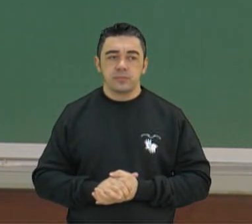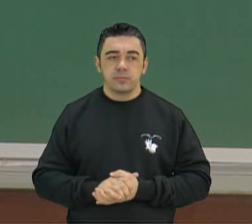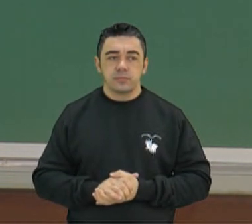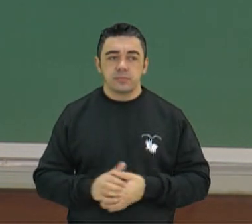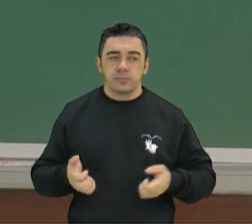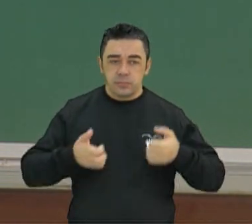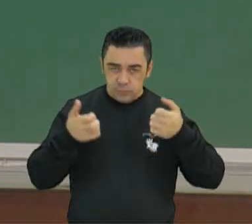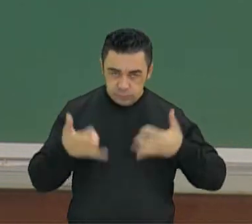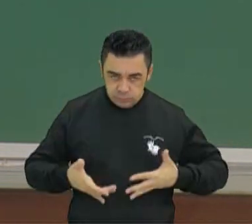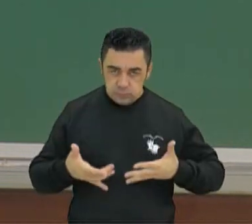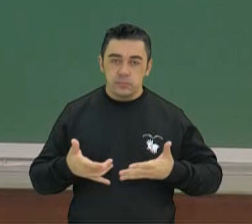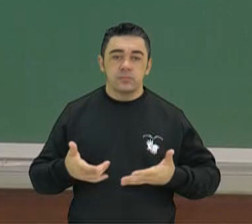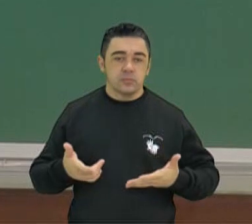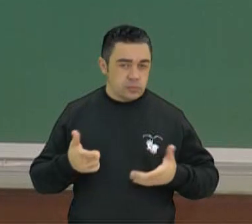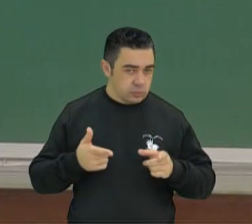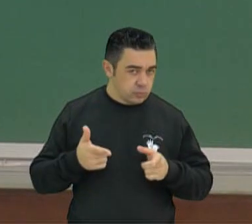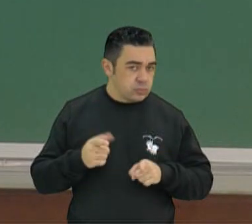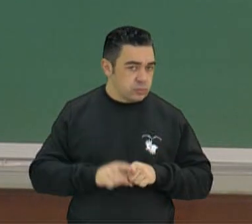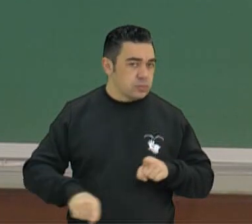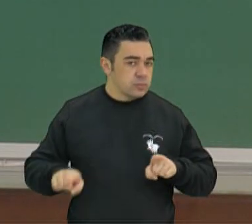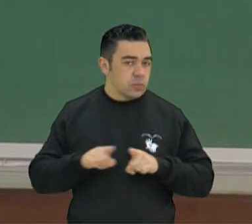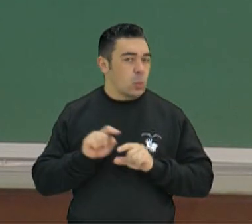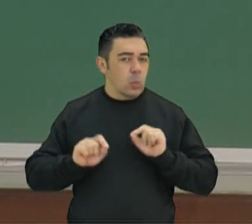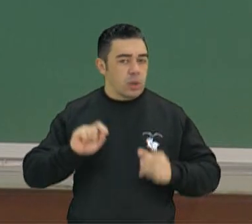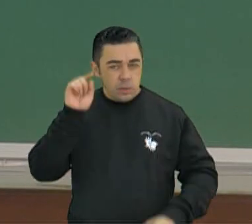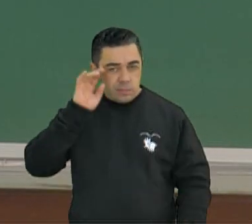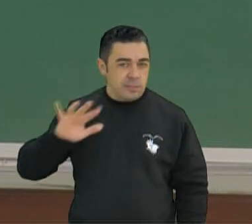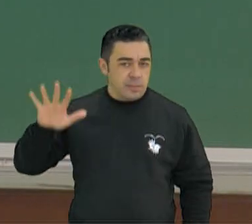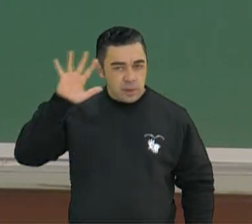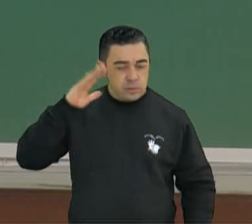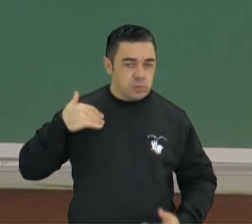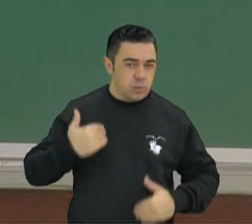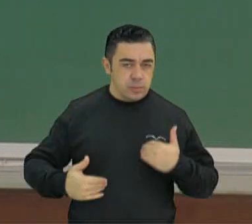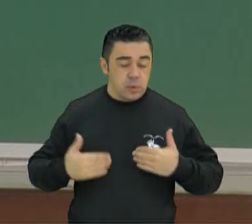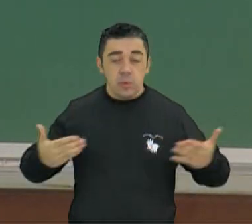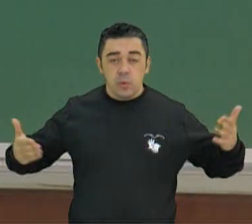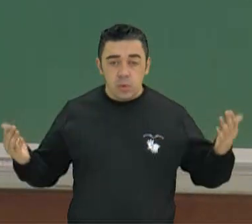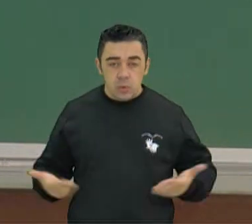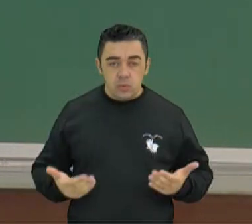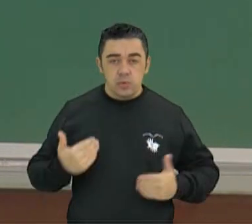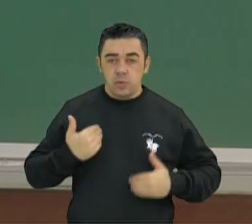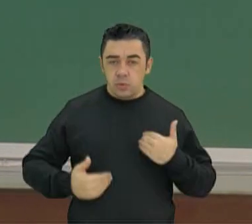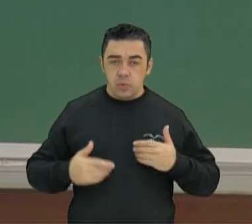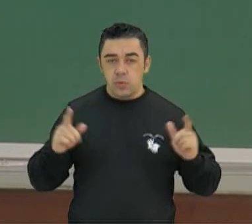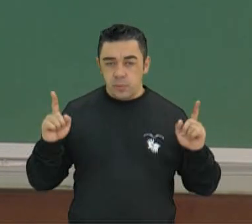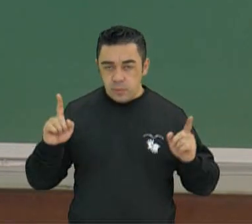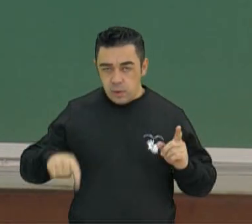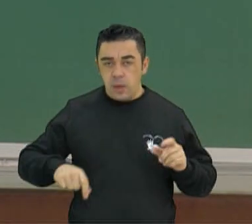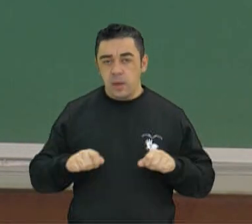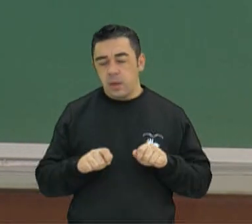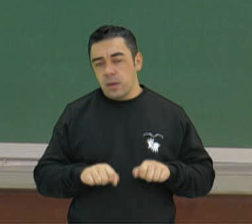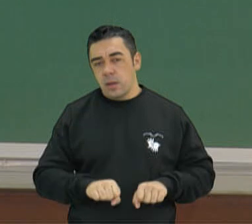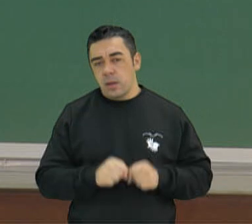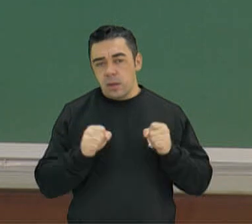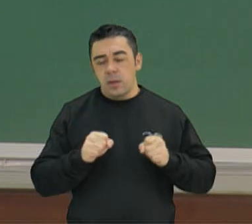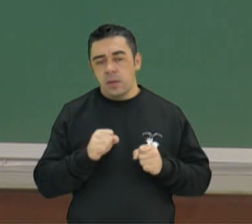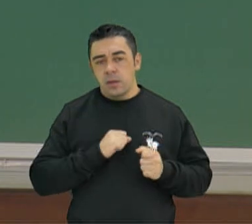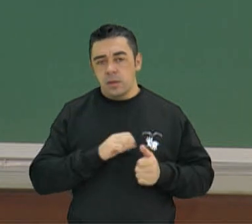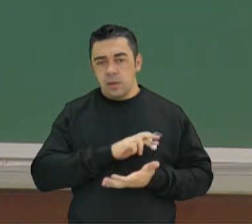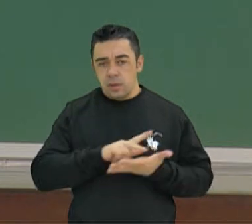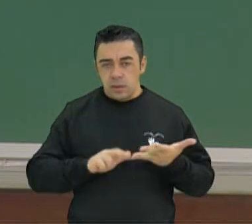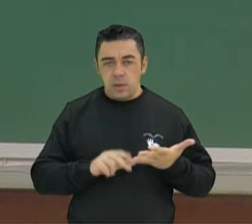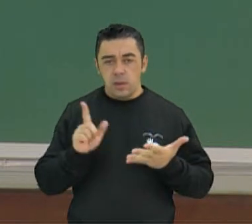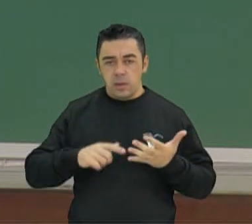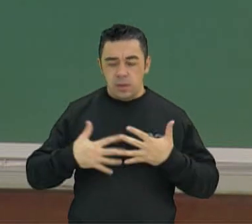Falando ainda novamente sobre imagem corporal. Atualmente o corpo é a própria fragmentação, decomposto em